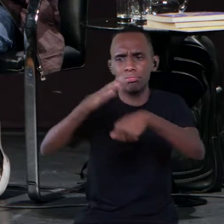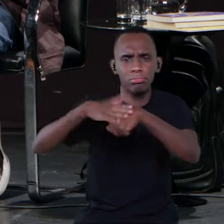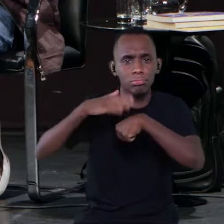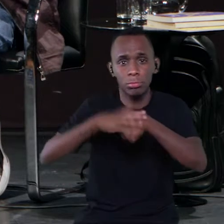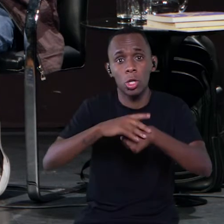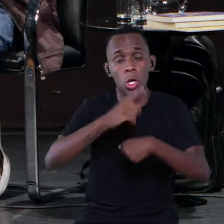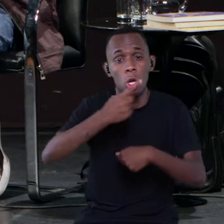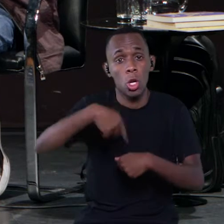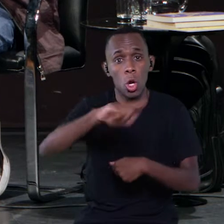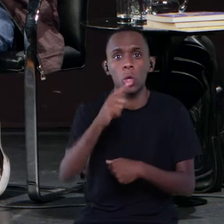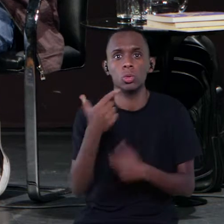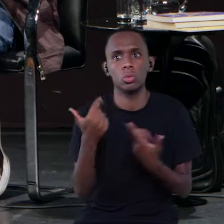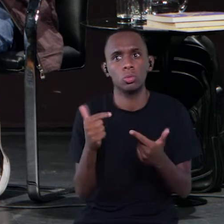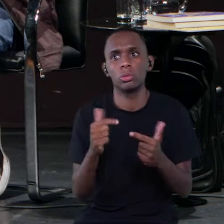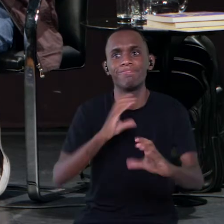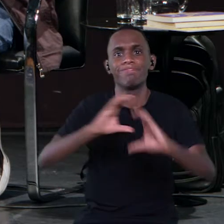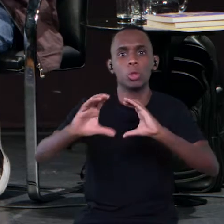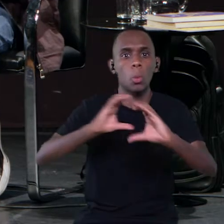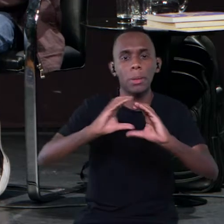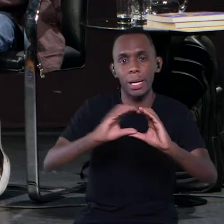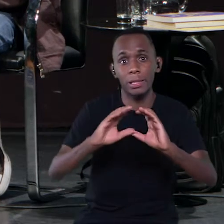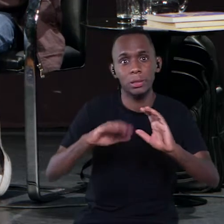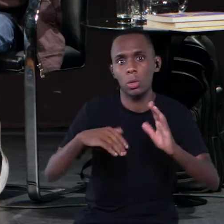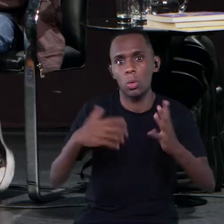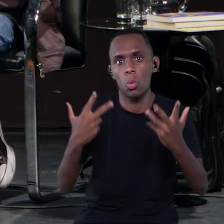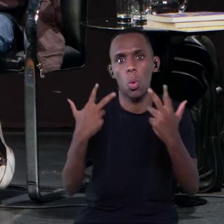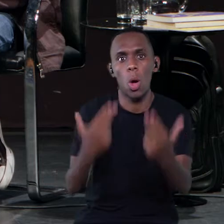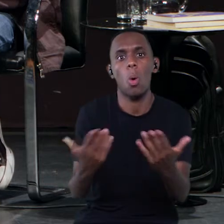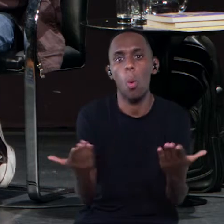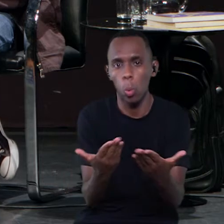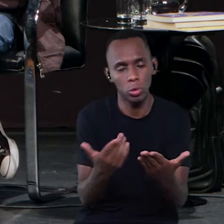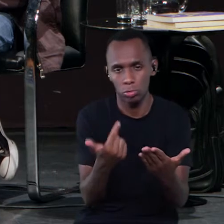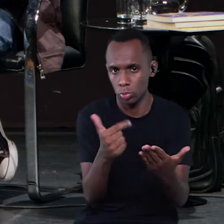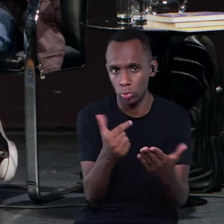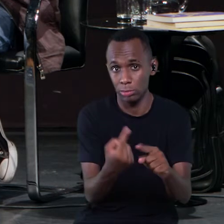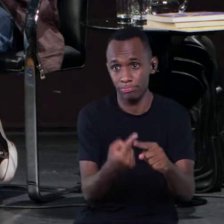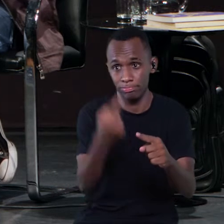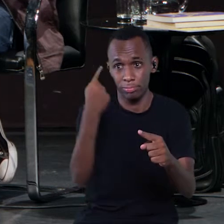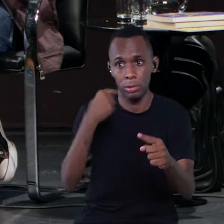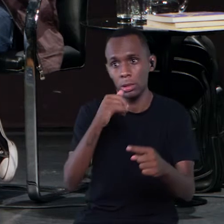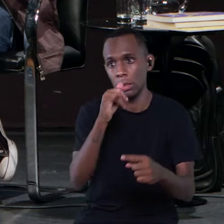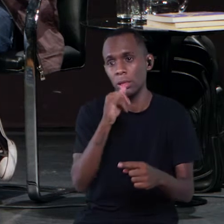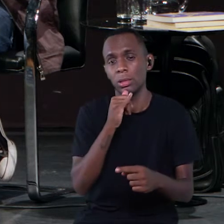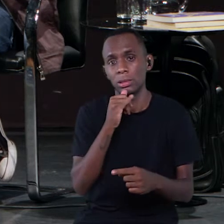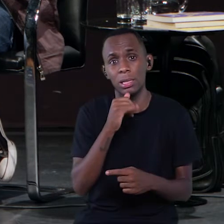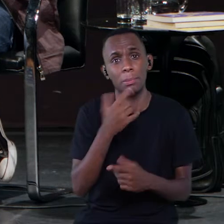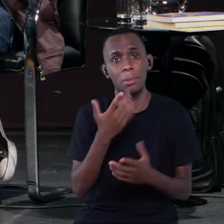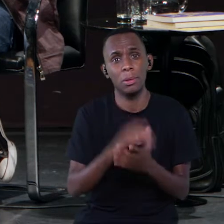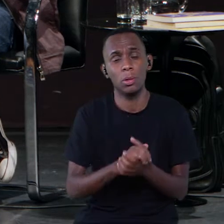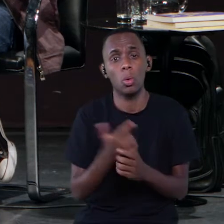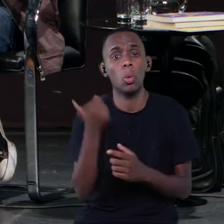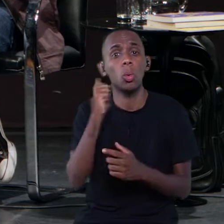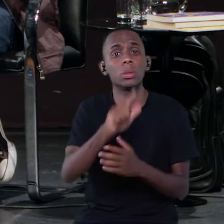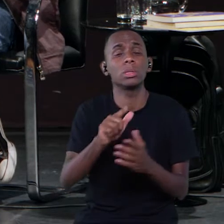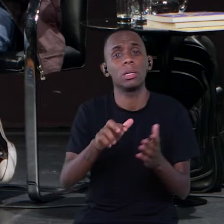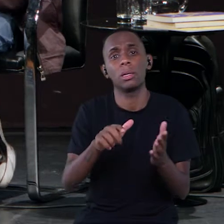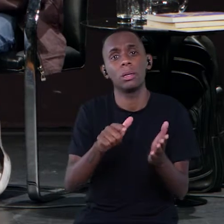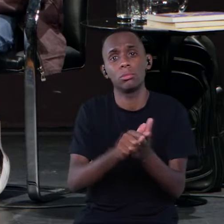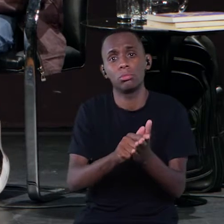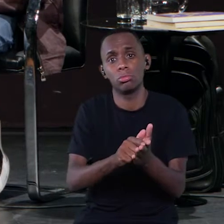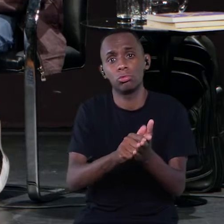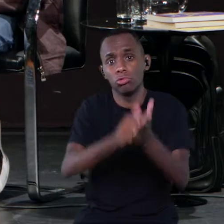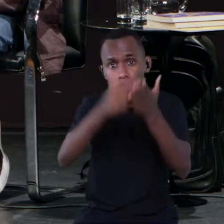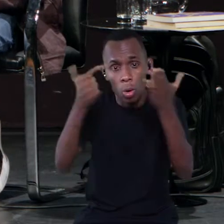Nós não tínhamos os meios de comunicação que temos hoje, que facilitavam tanto. Às vezes, para conseguir 3 linhas no jornal era quase que uma